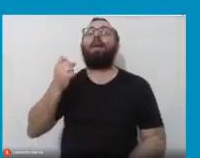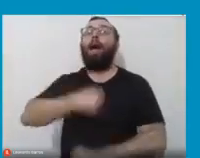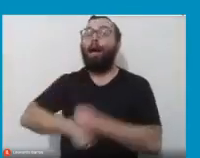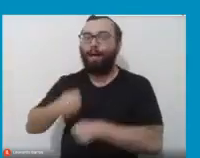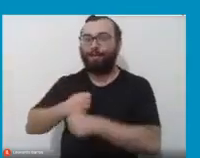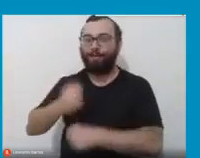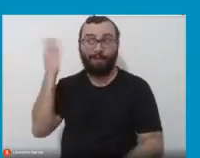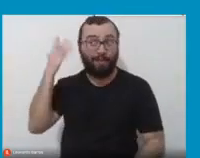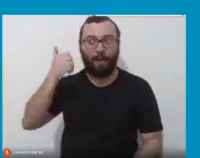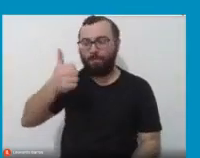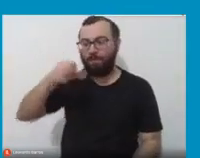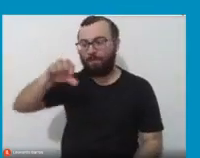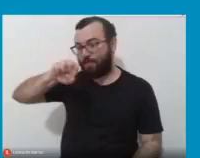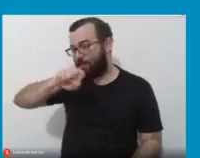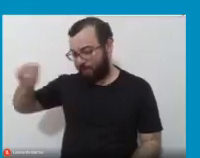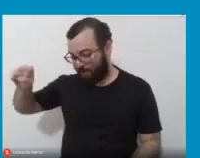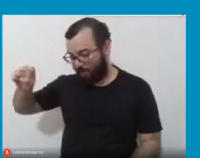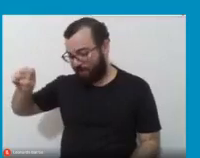né,